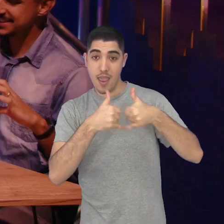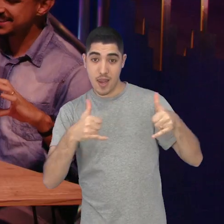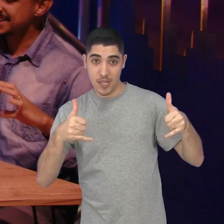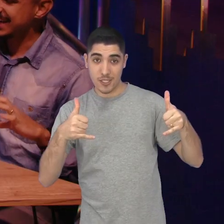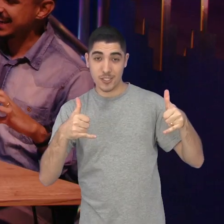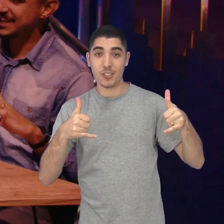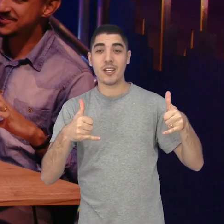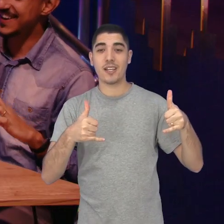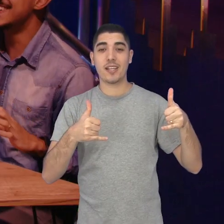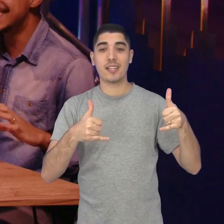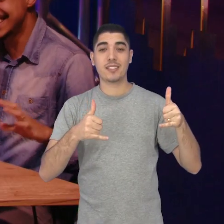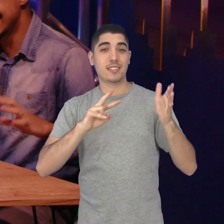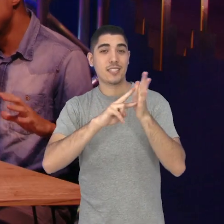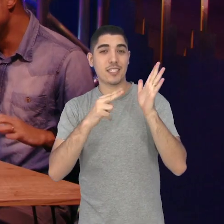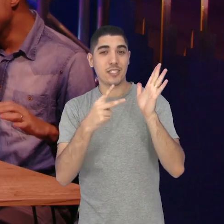energia Ai, gatilhos. é igual...